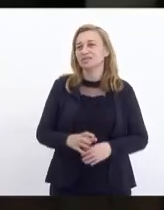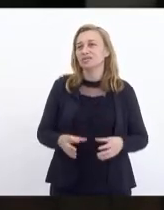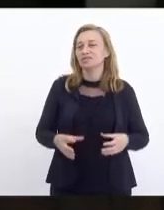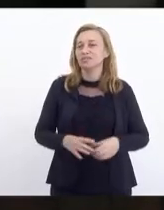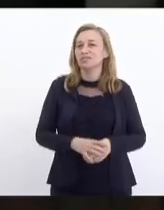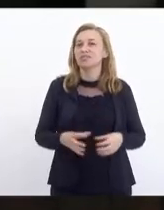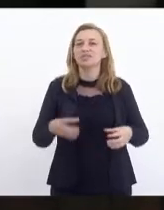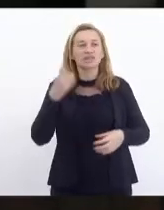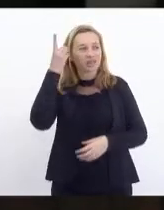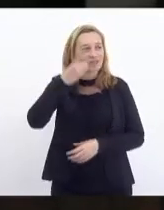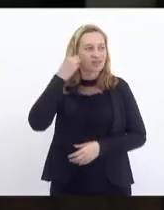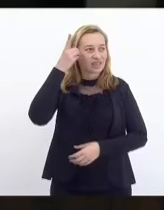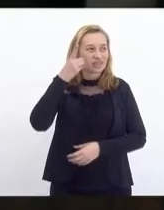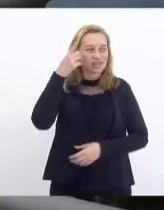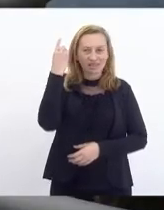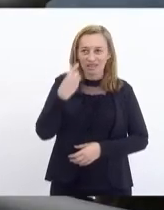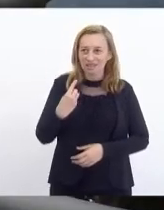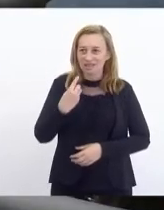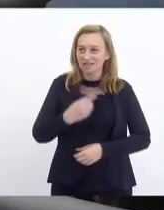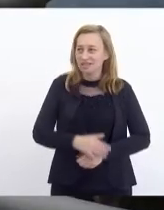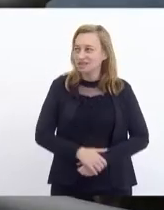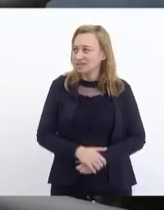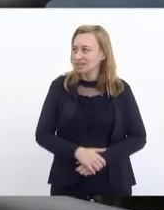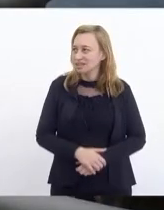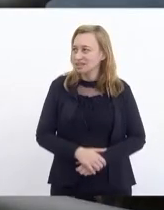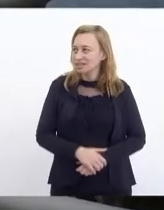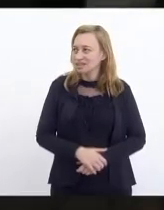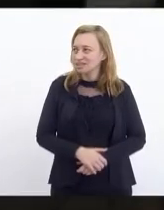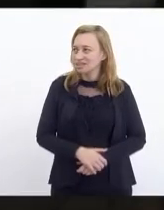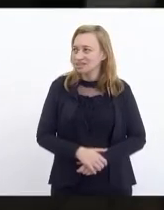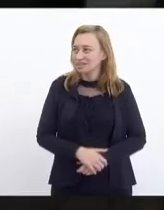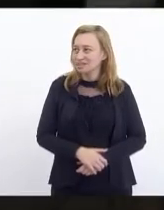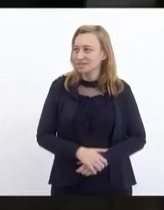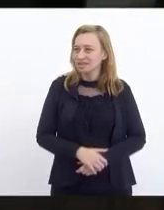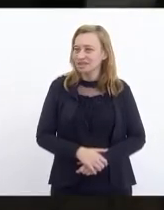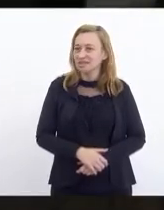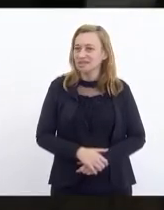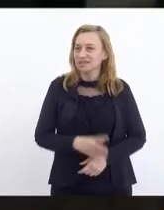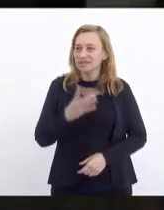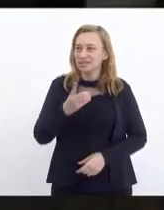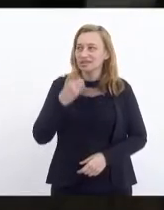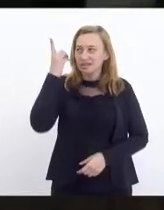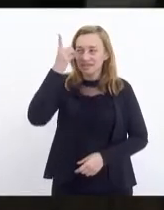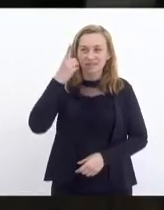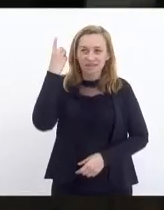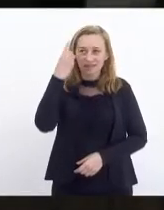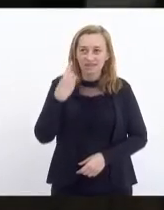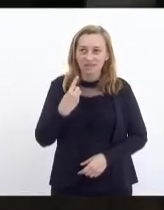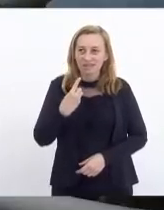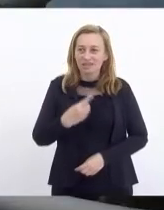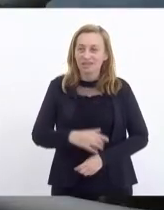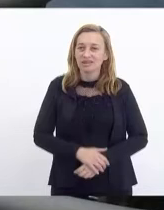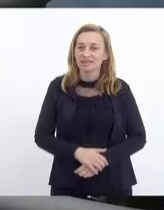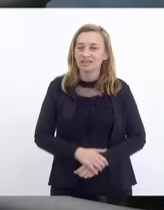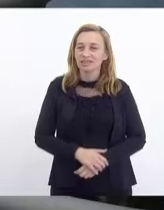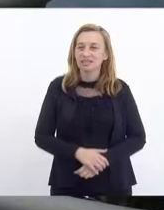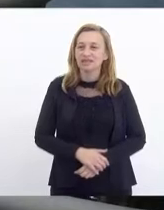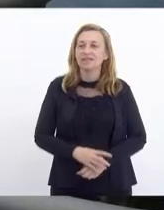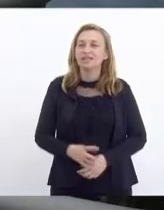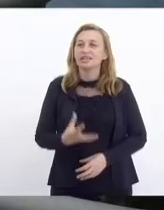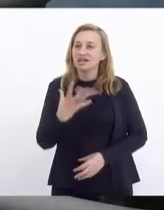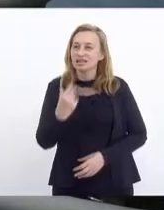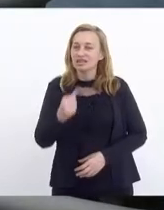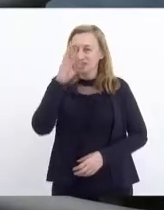deputada Dani Monteiro. Deputada Dani Monteiro. um mérito